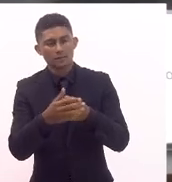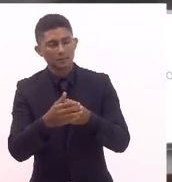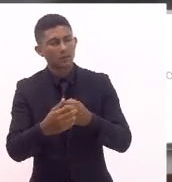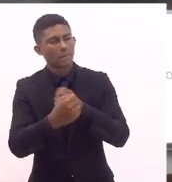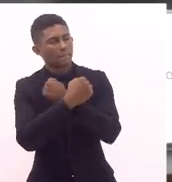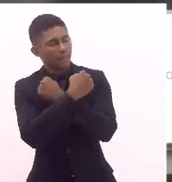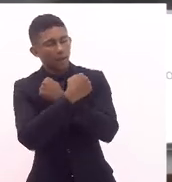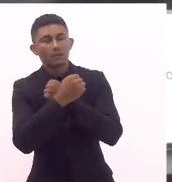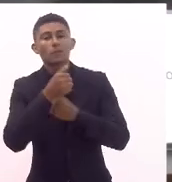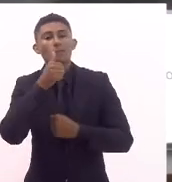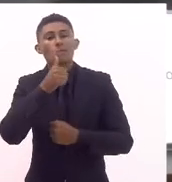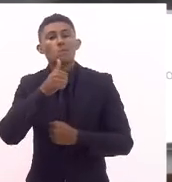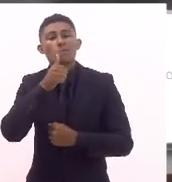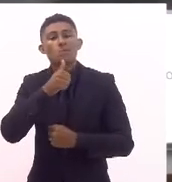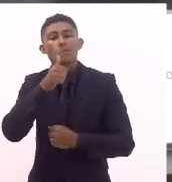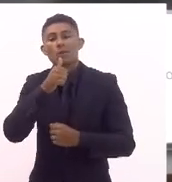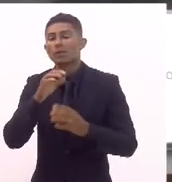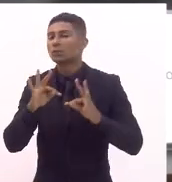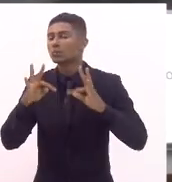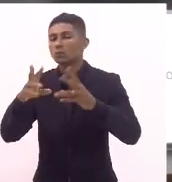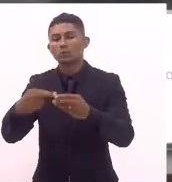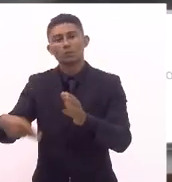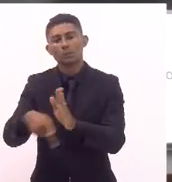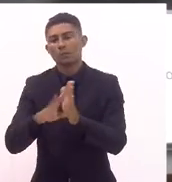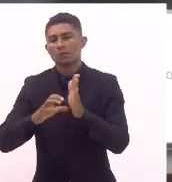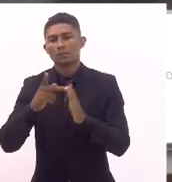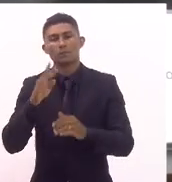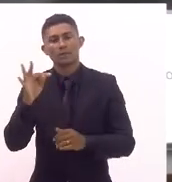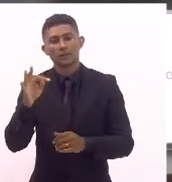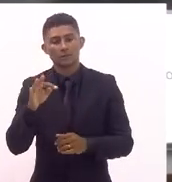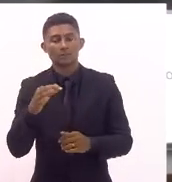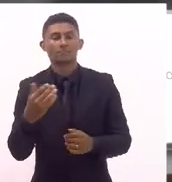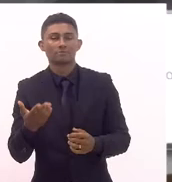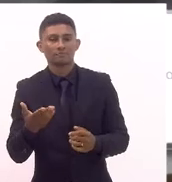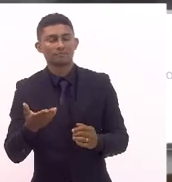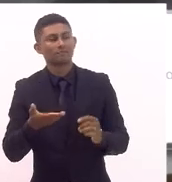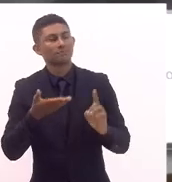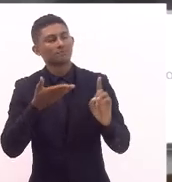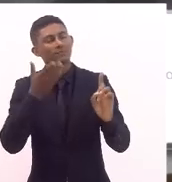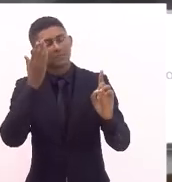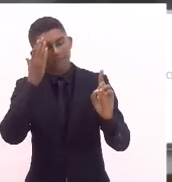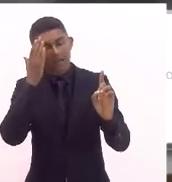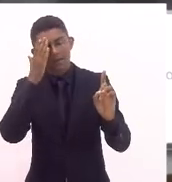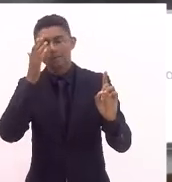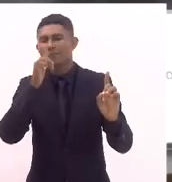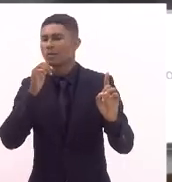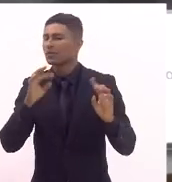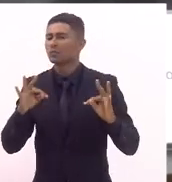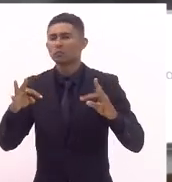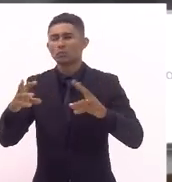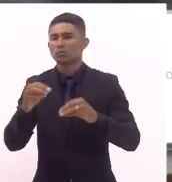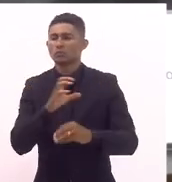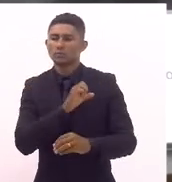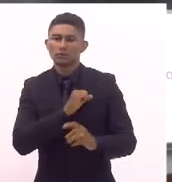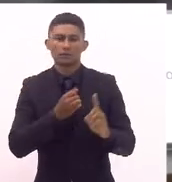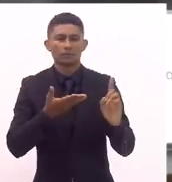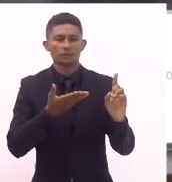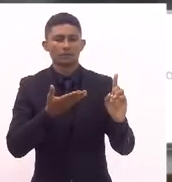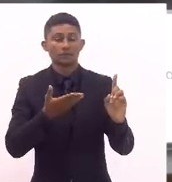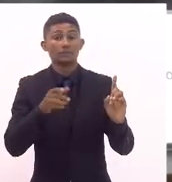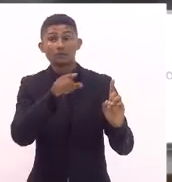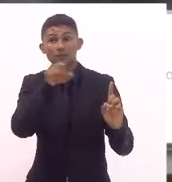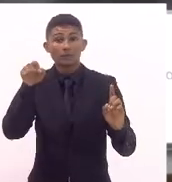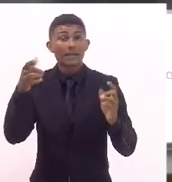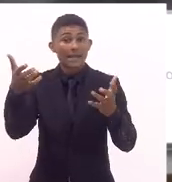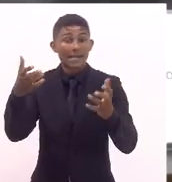todas as mulheres do PT do Brasil Você sabe o quanto você é amada por todas elas e com toda a certeza elas